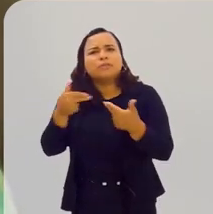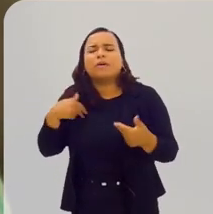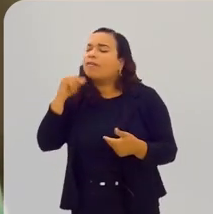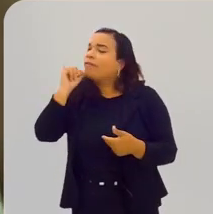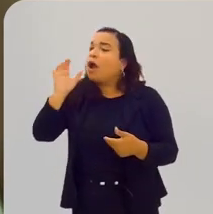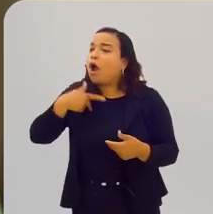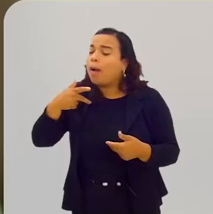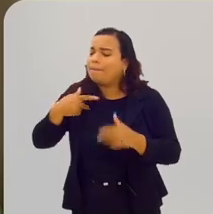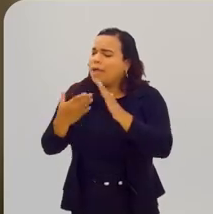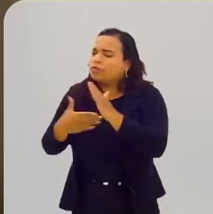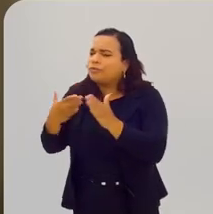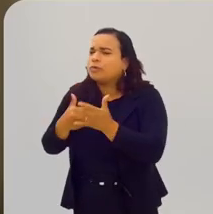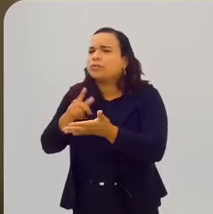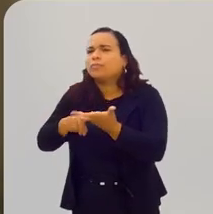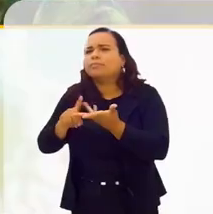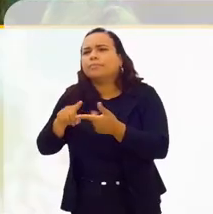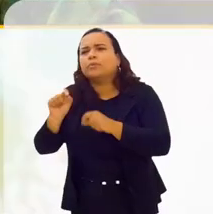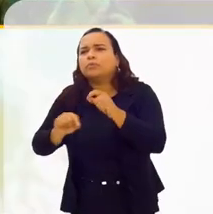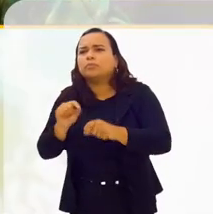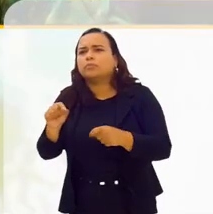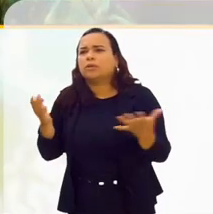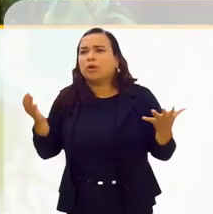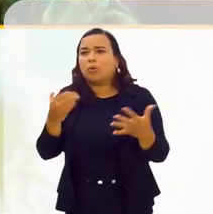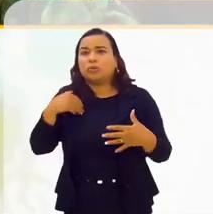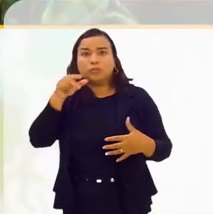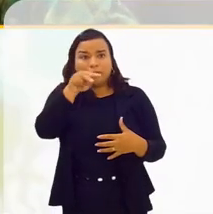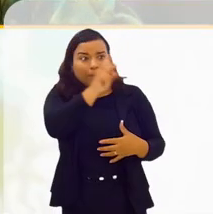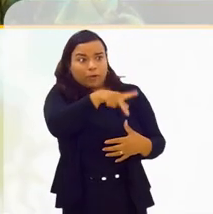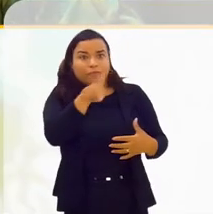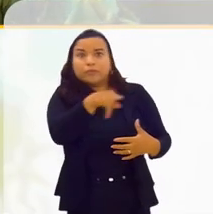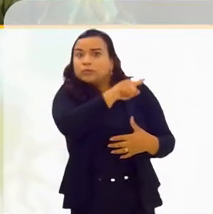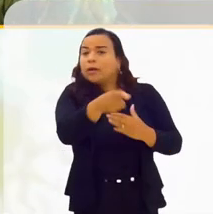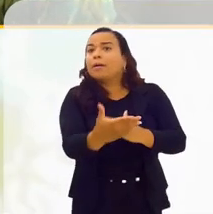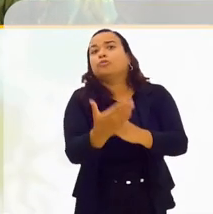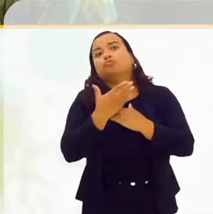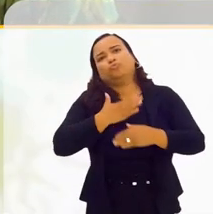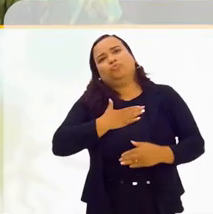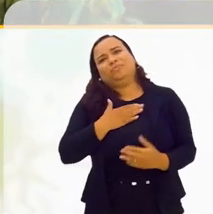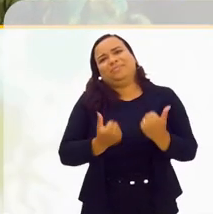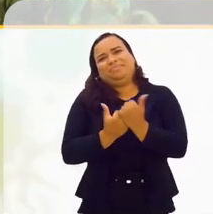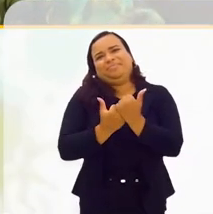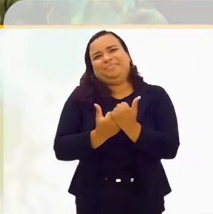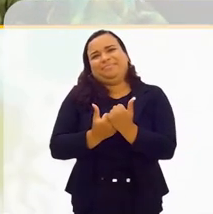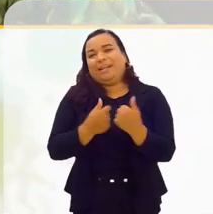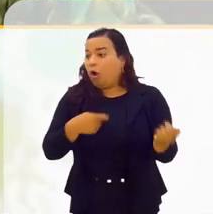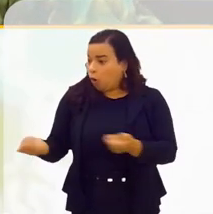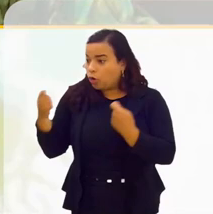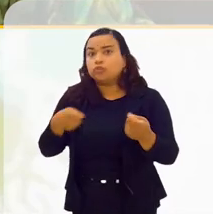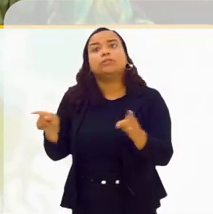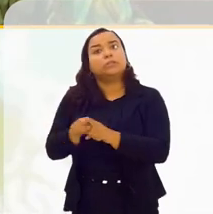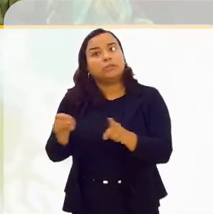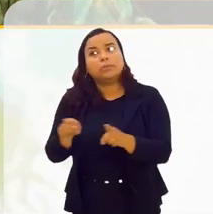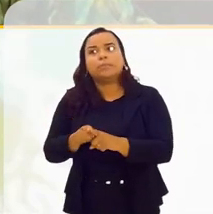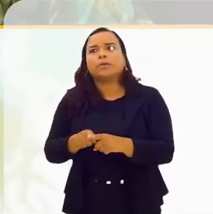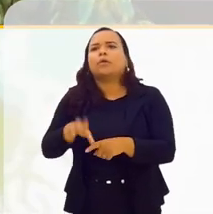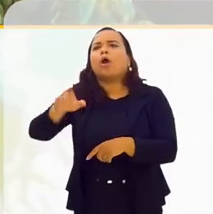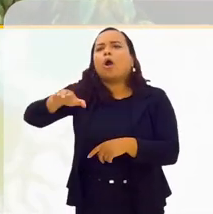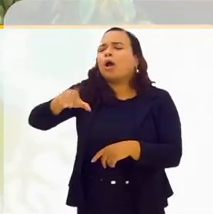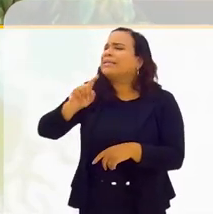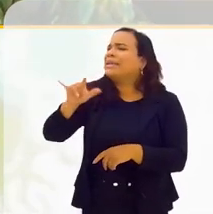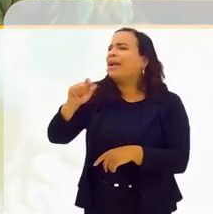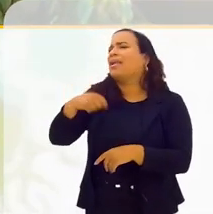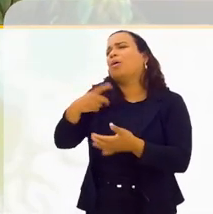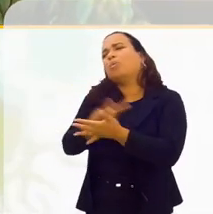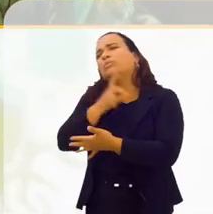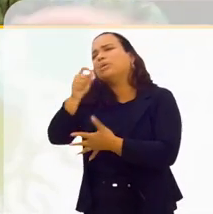aí falava Olha eu tô com essa dificuldade não sei o que hoje eu vejo professores como Aliados e assim Pode ser no dia a dia Olha